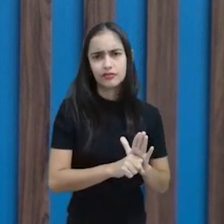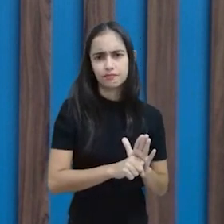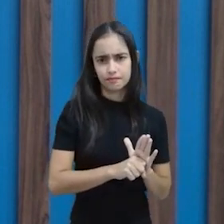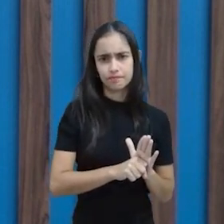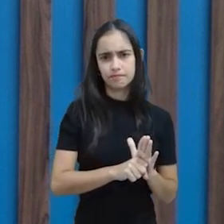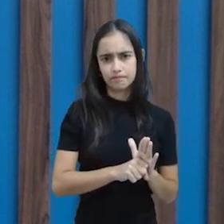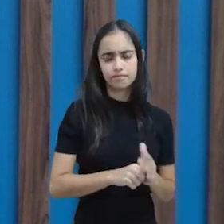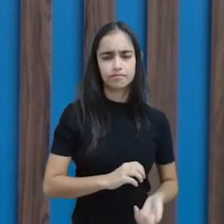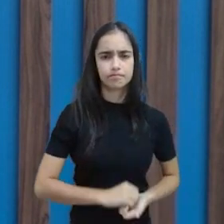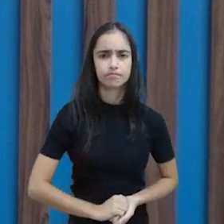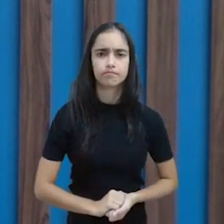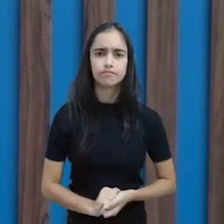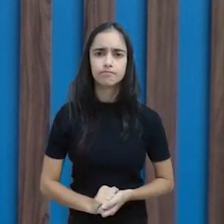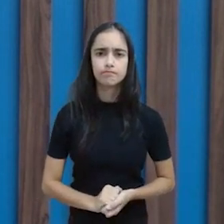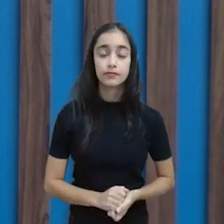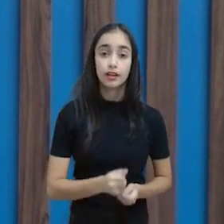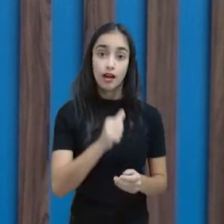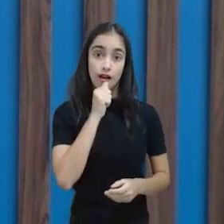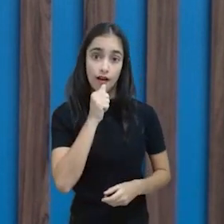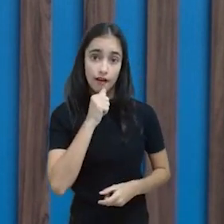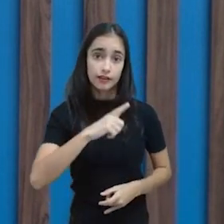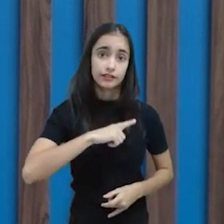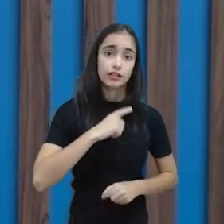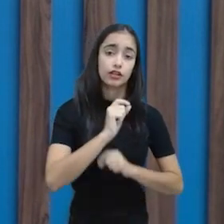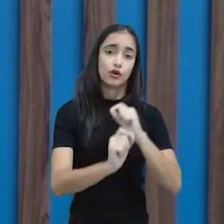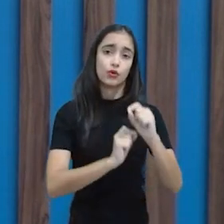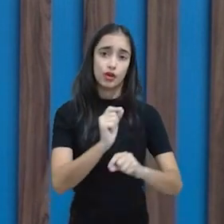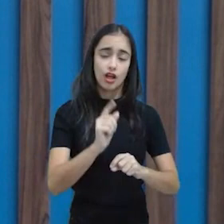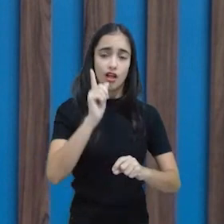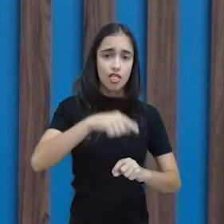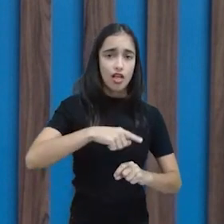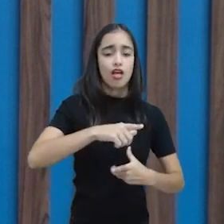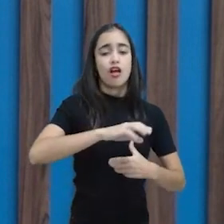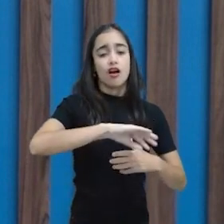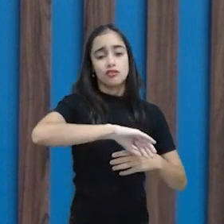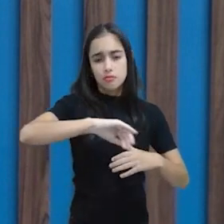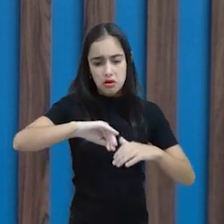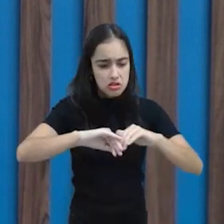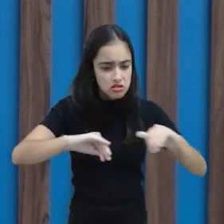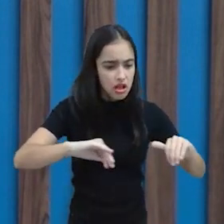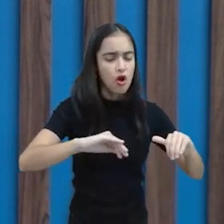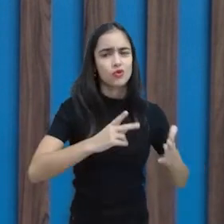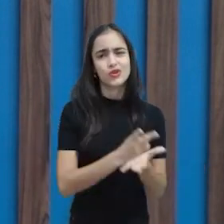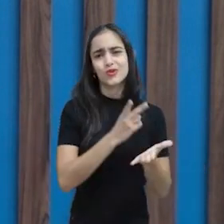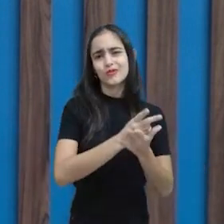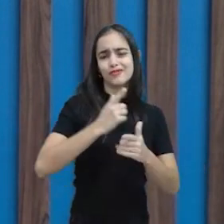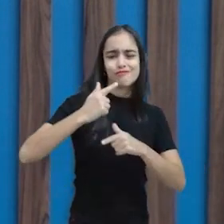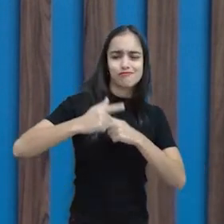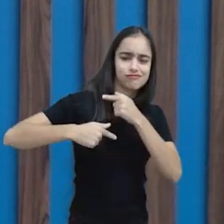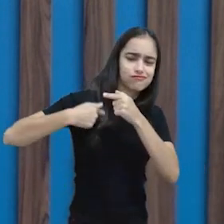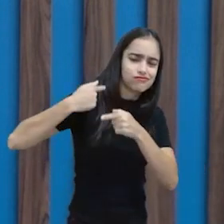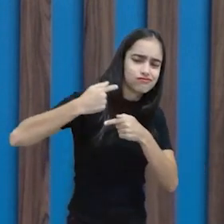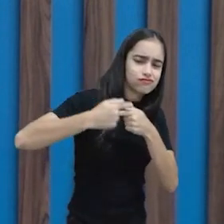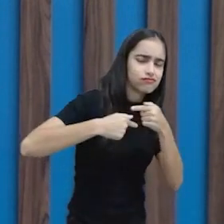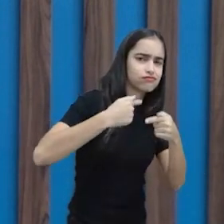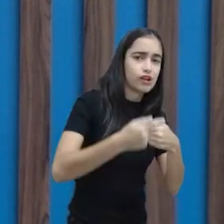dessa abolição, ainda se tem esse resquício que vem passando de geração em geração